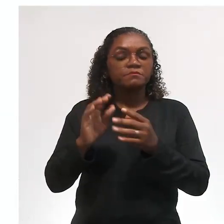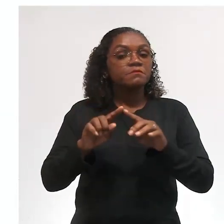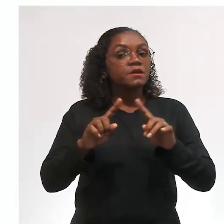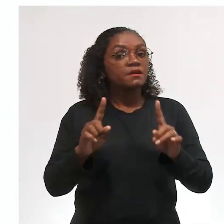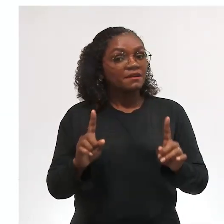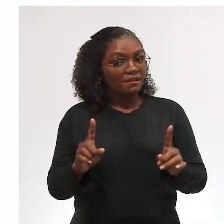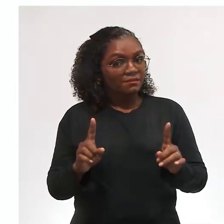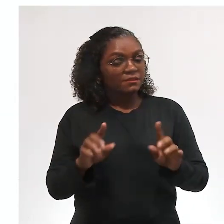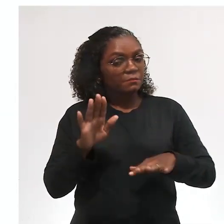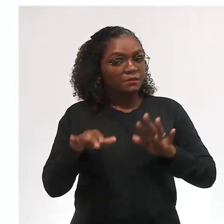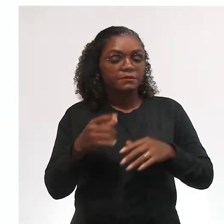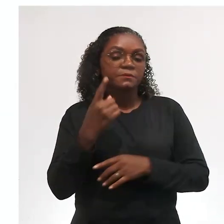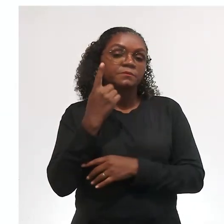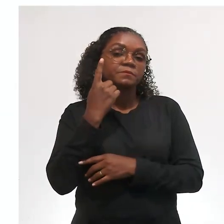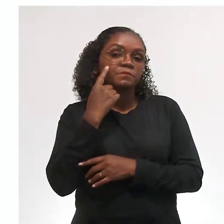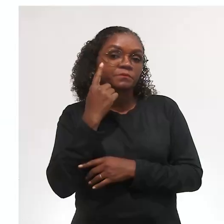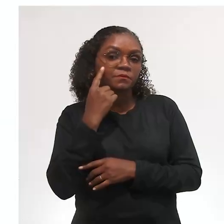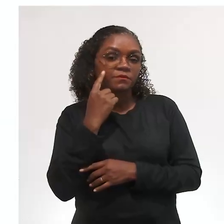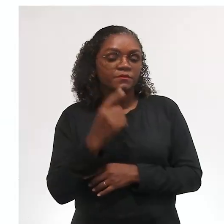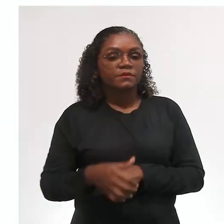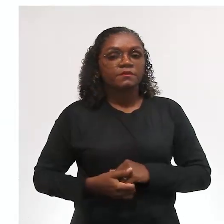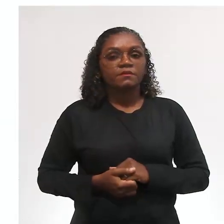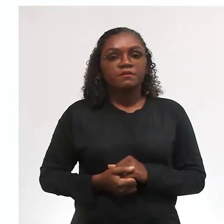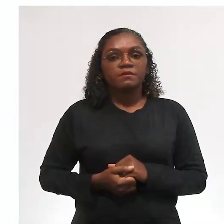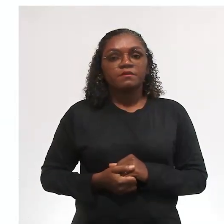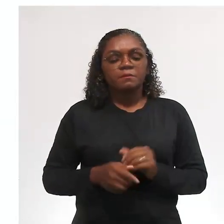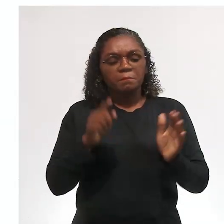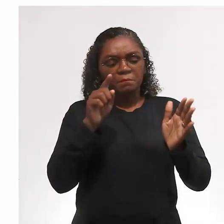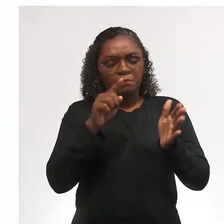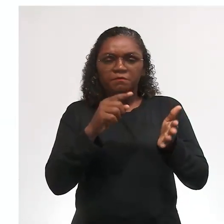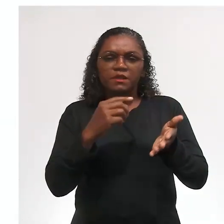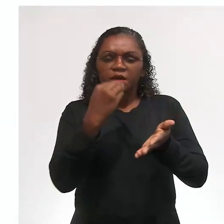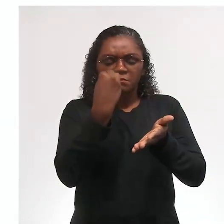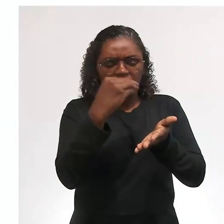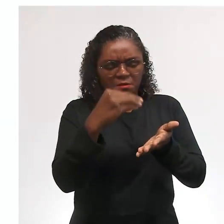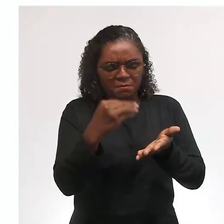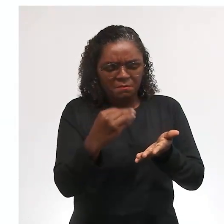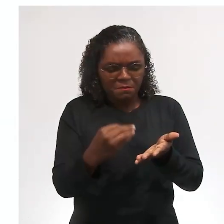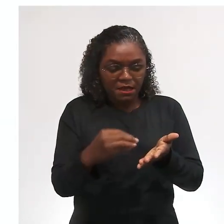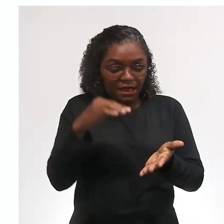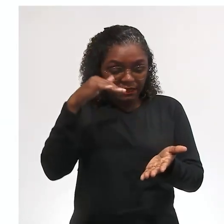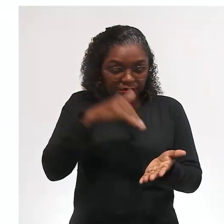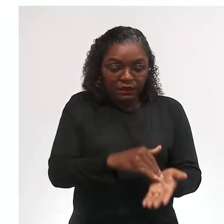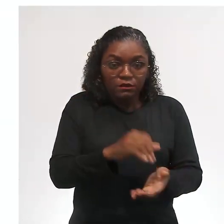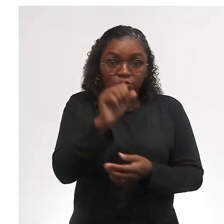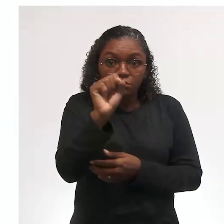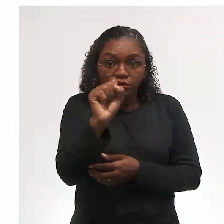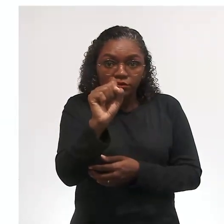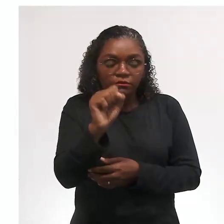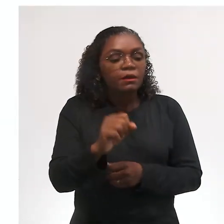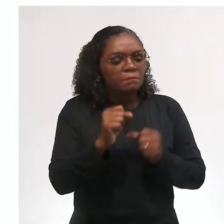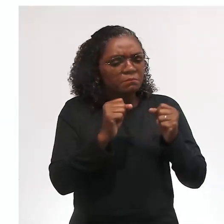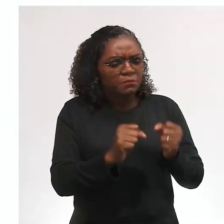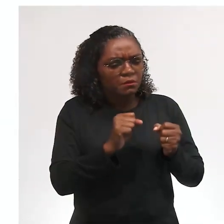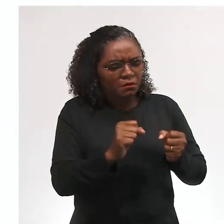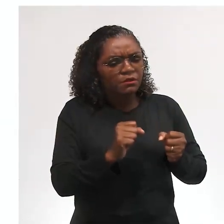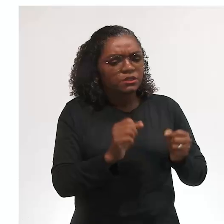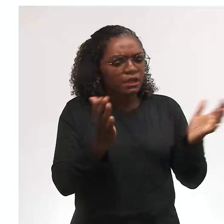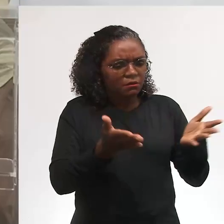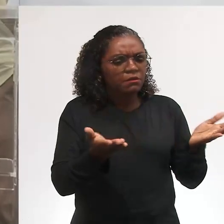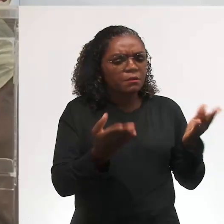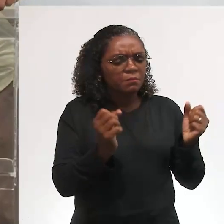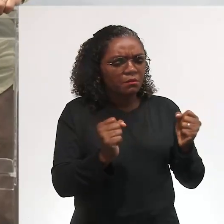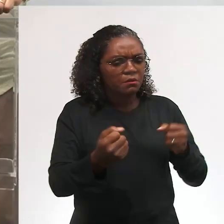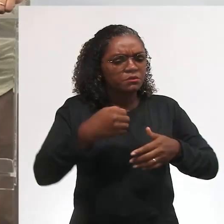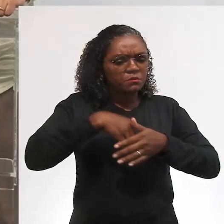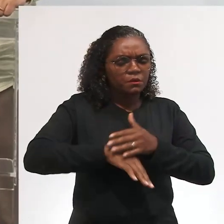mais cedo, isso incentiva a conclusão rápida e eficiente das tarefas em sala de aula. Então,